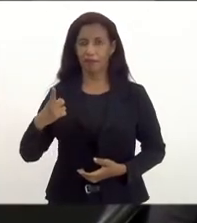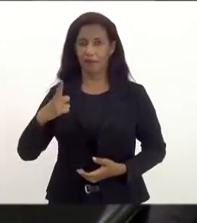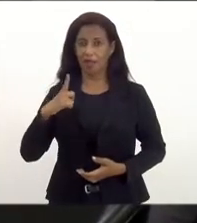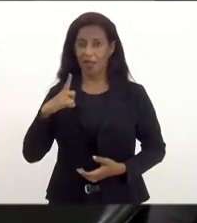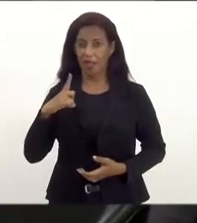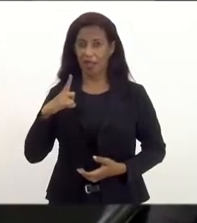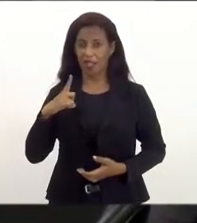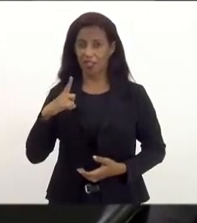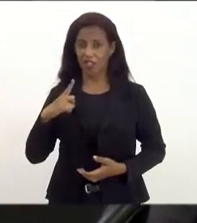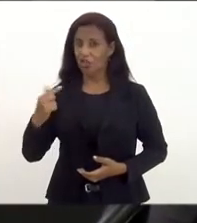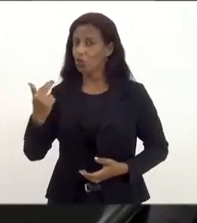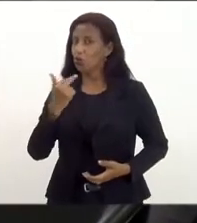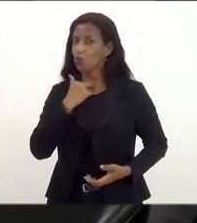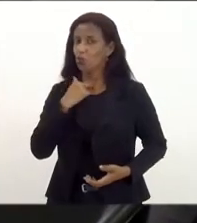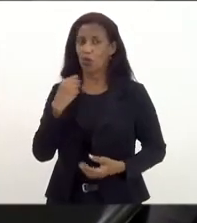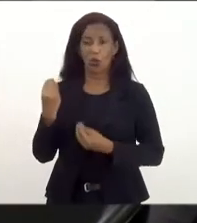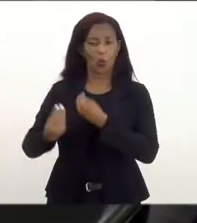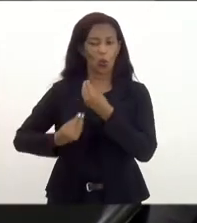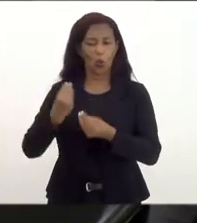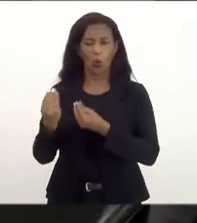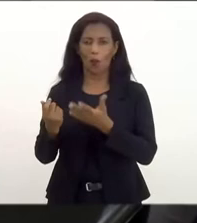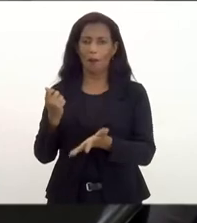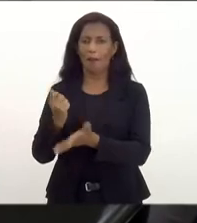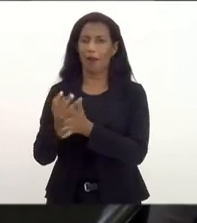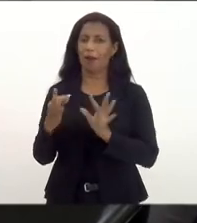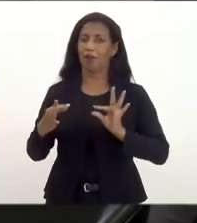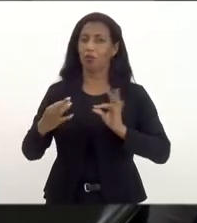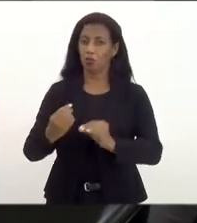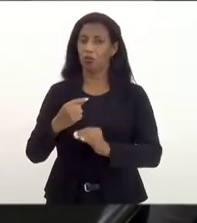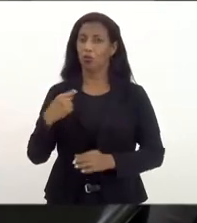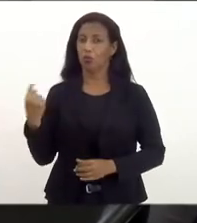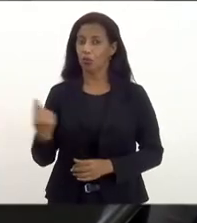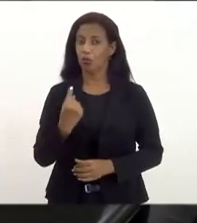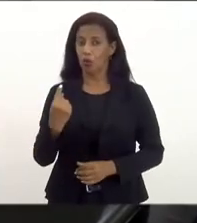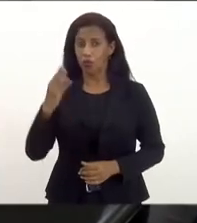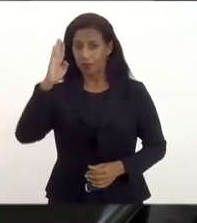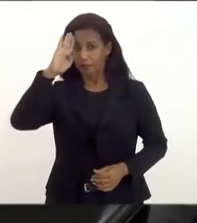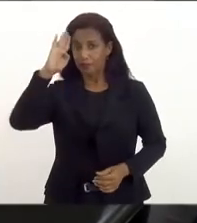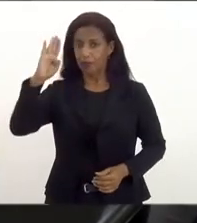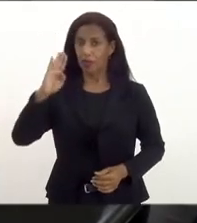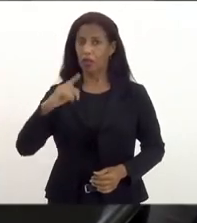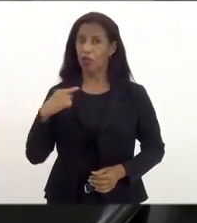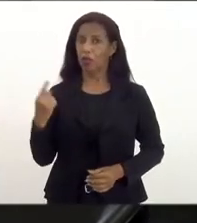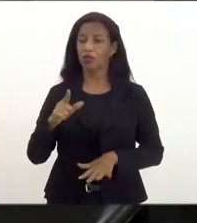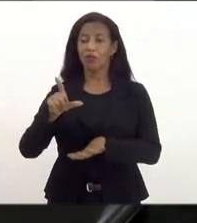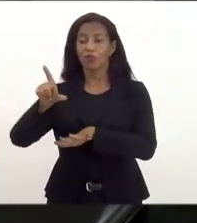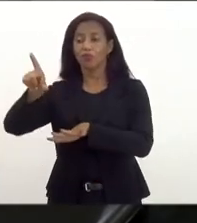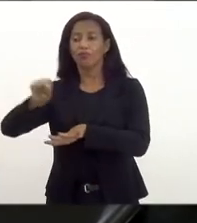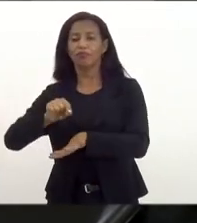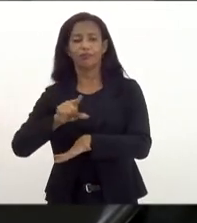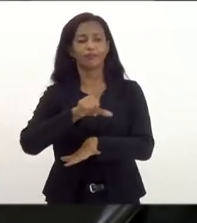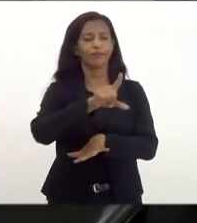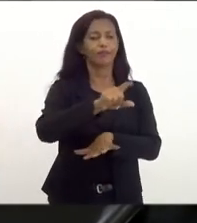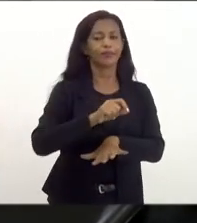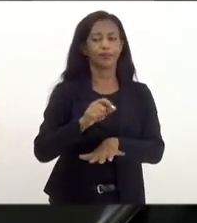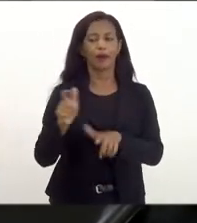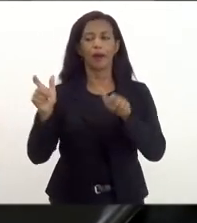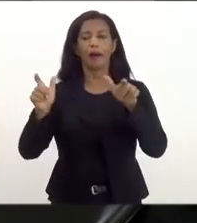curto a gente tem prioridade nós precisamos fazer escolhas